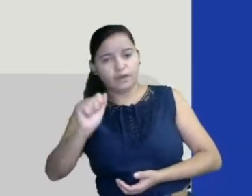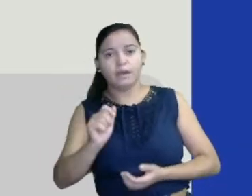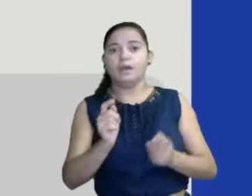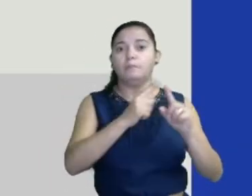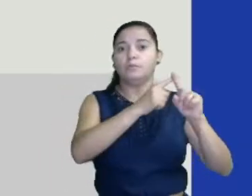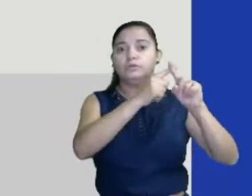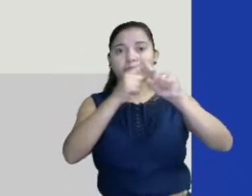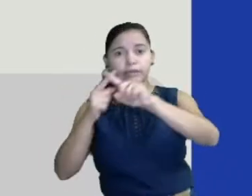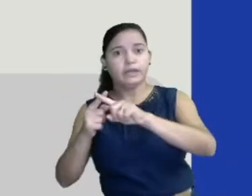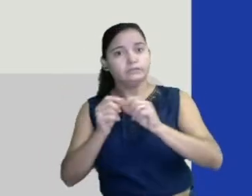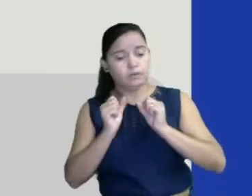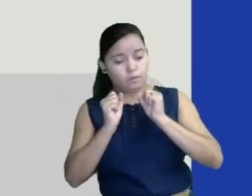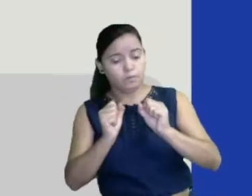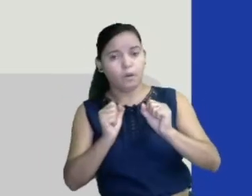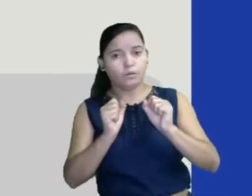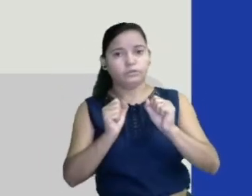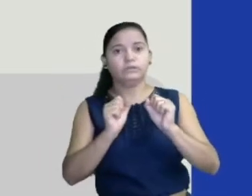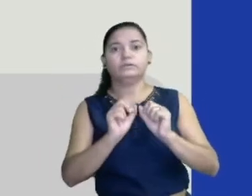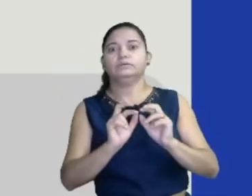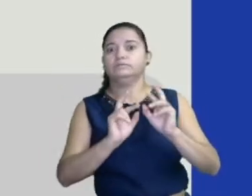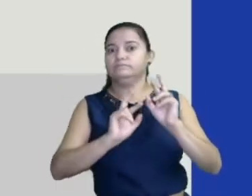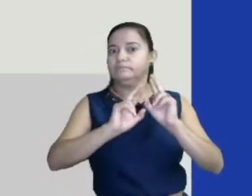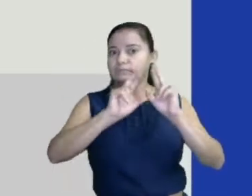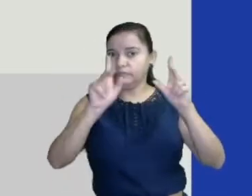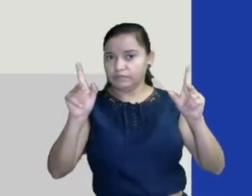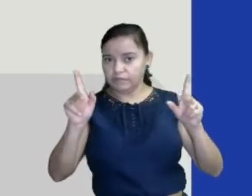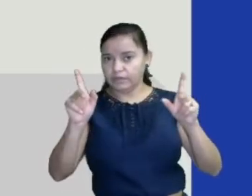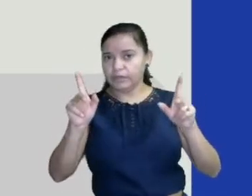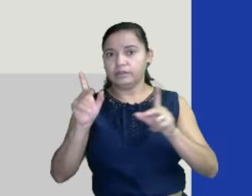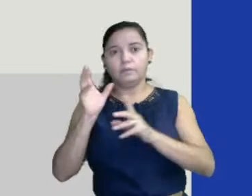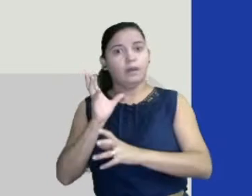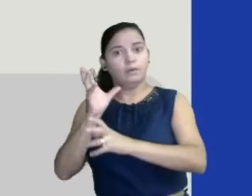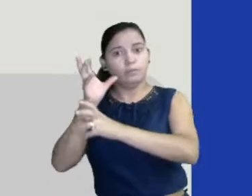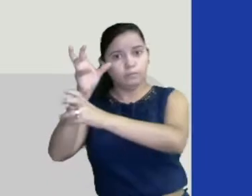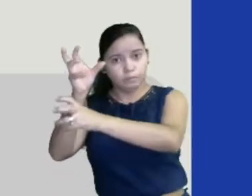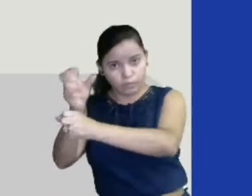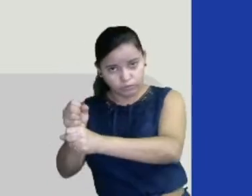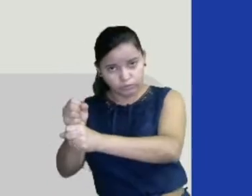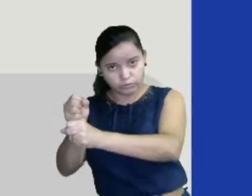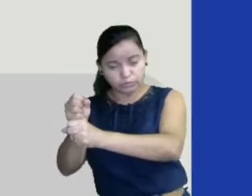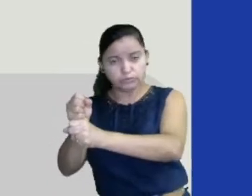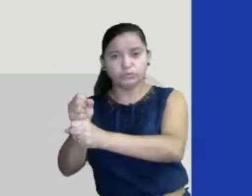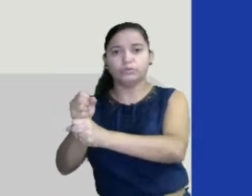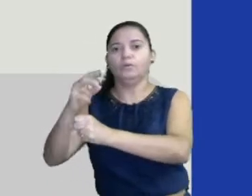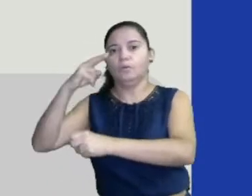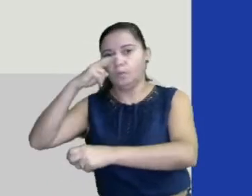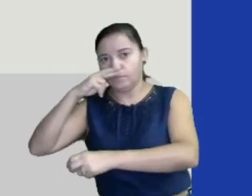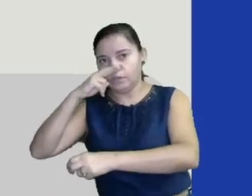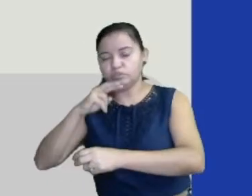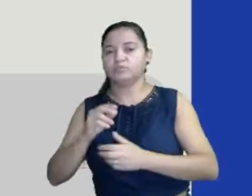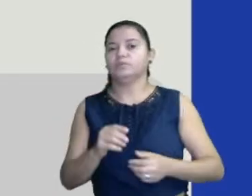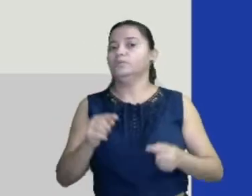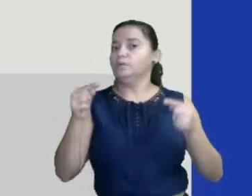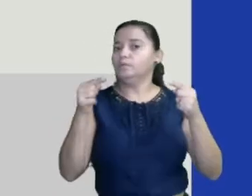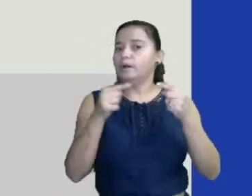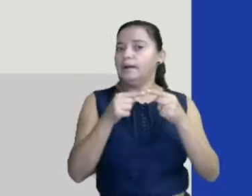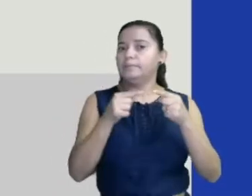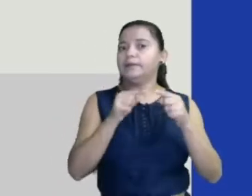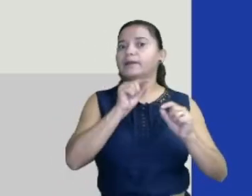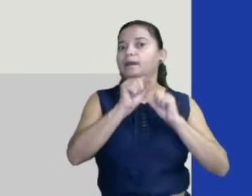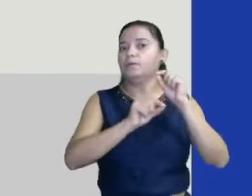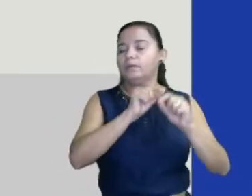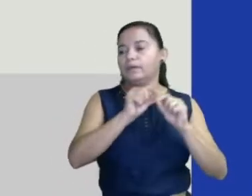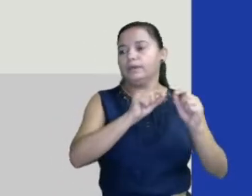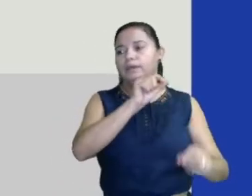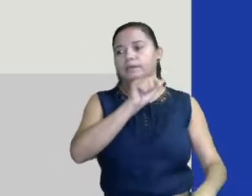diferente o que o produto não se altera tão mais uma vez aí associativa vamos entender